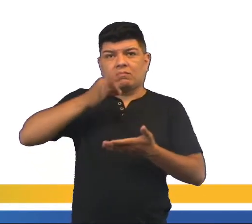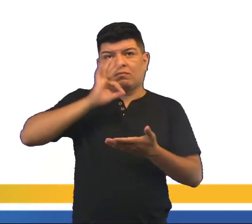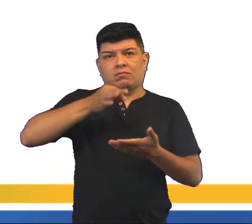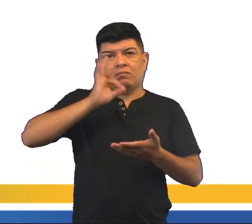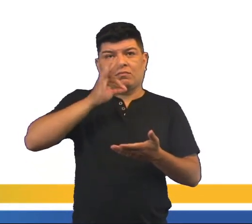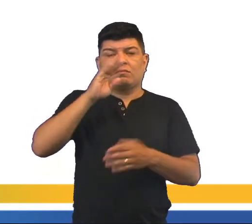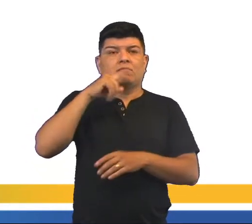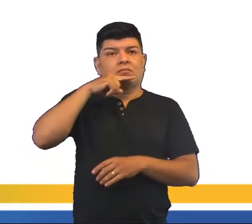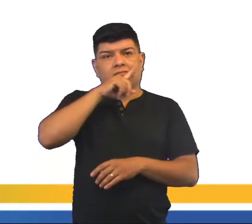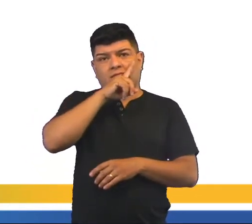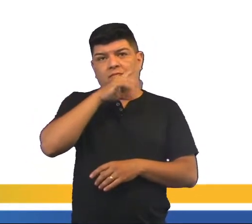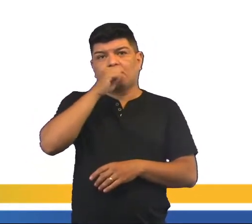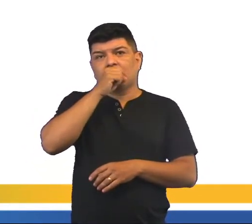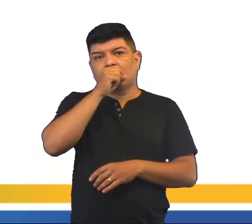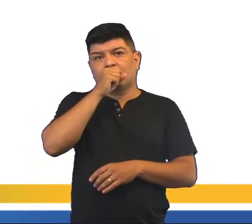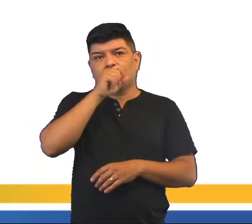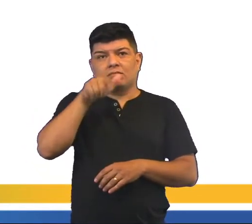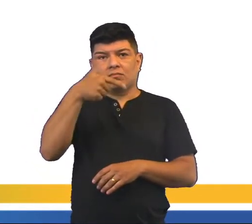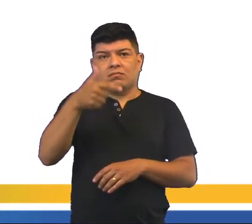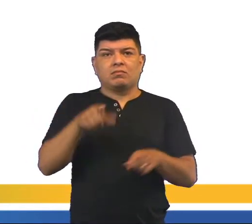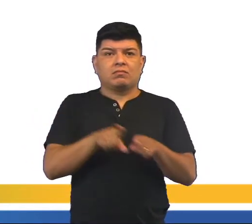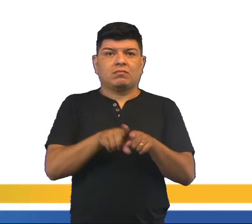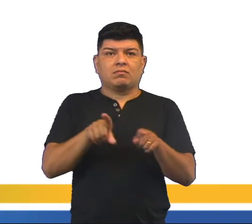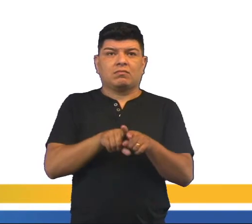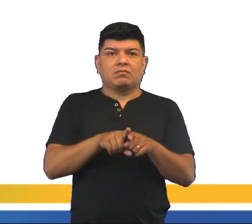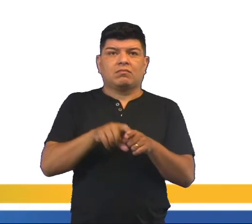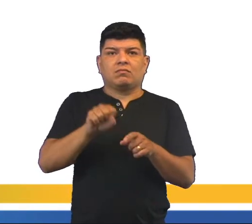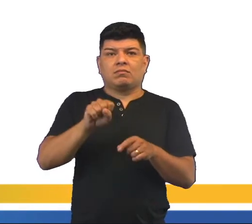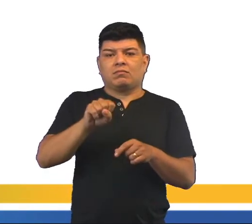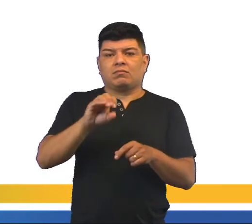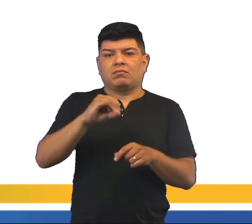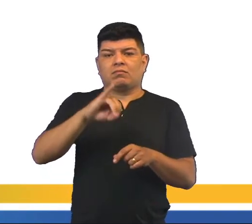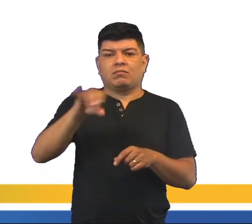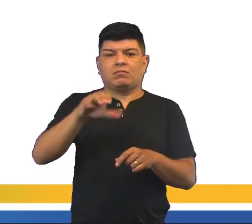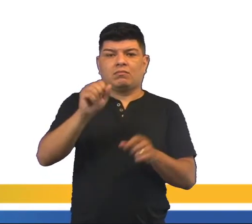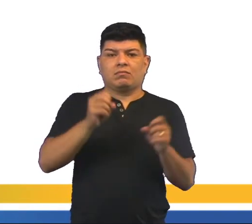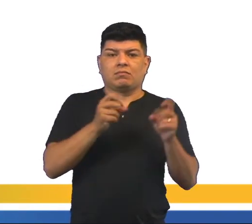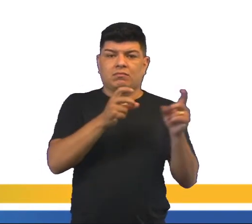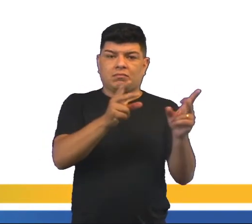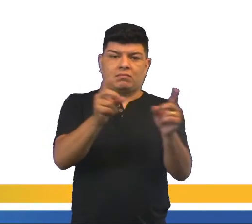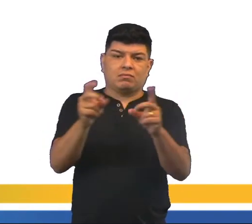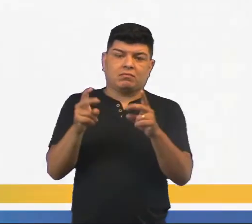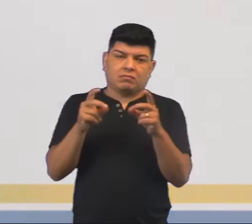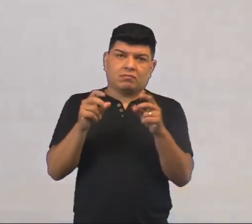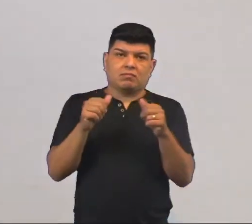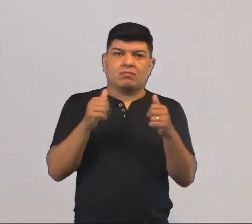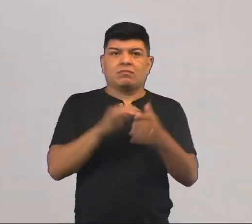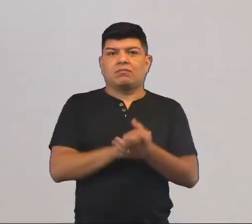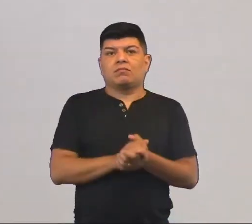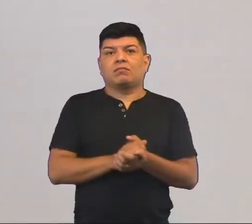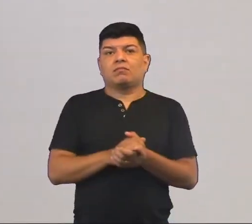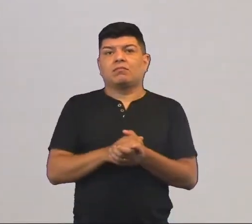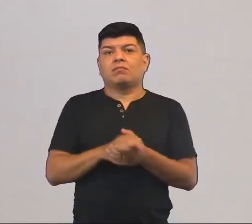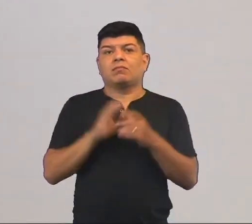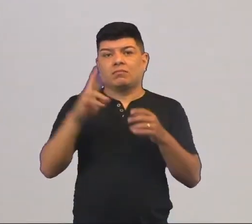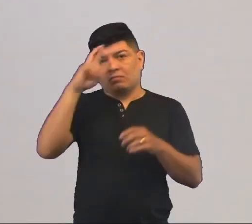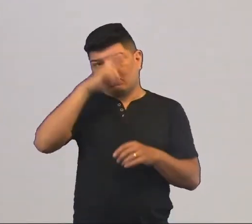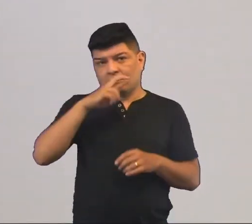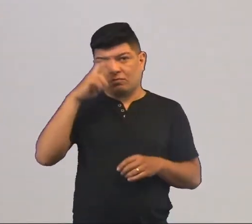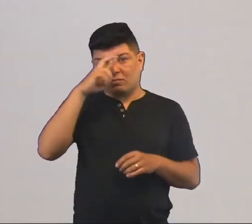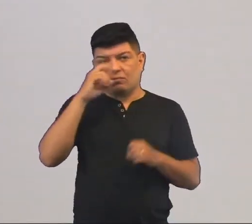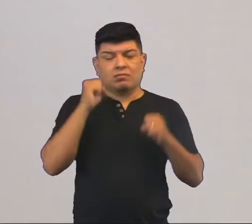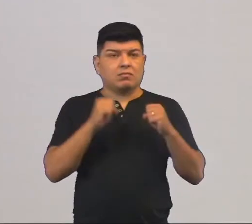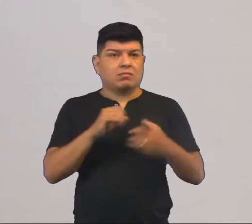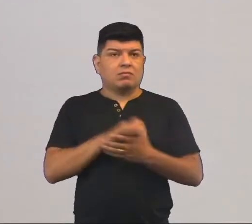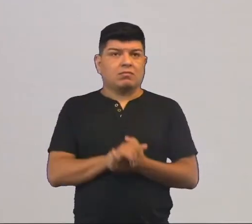café, cana-de-açúcar, laranja e outros, além dos maiores exportadores de soja. O que a gente pode